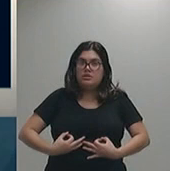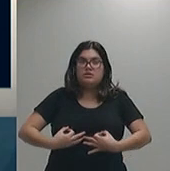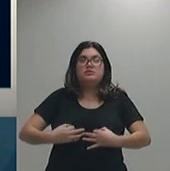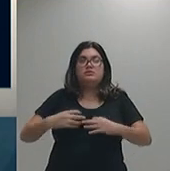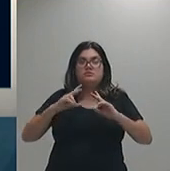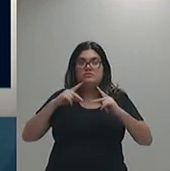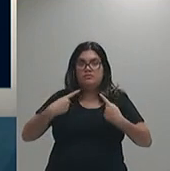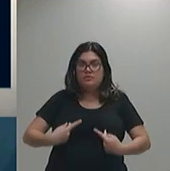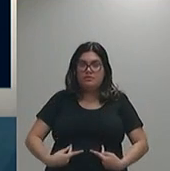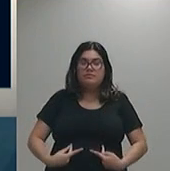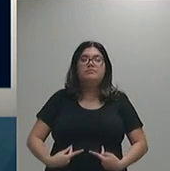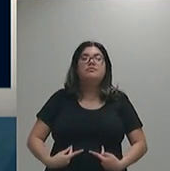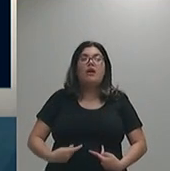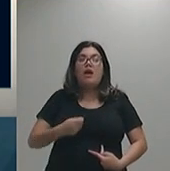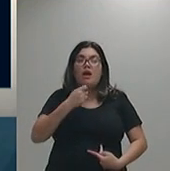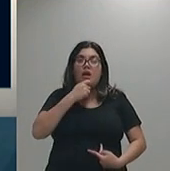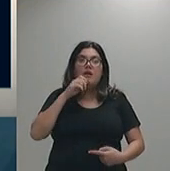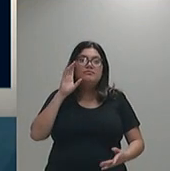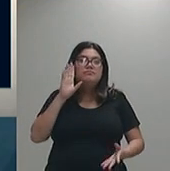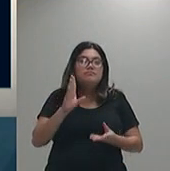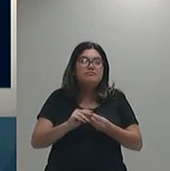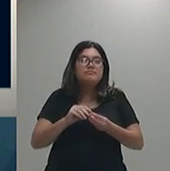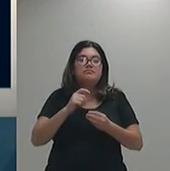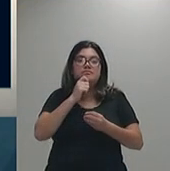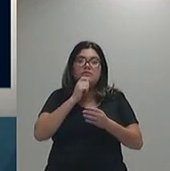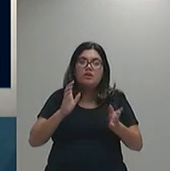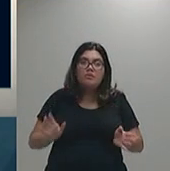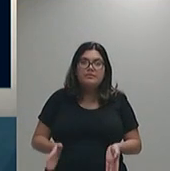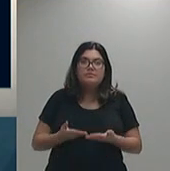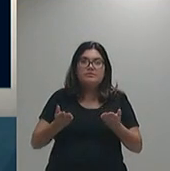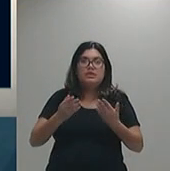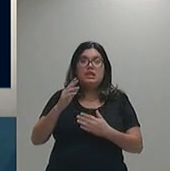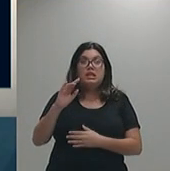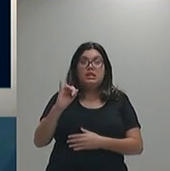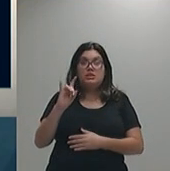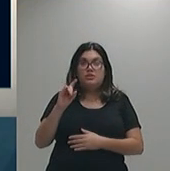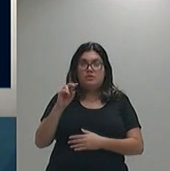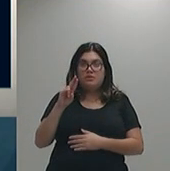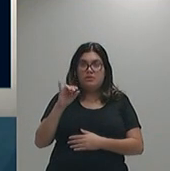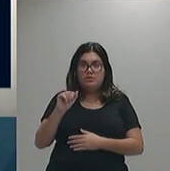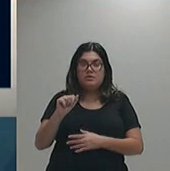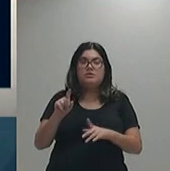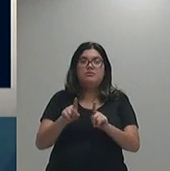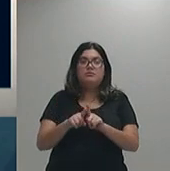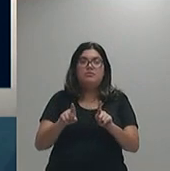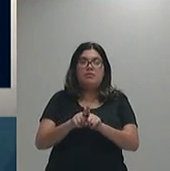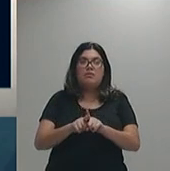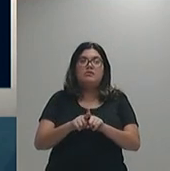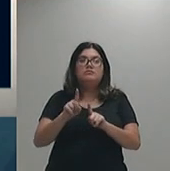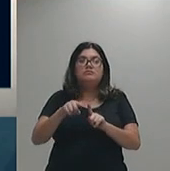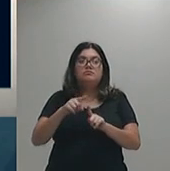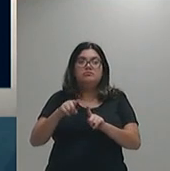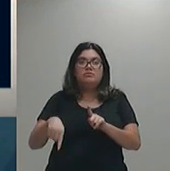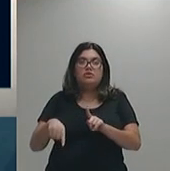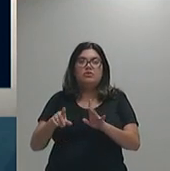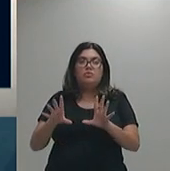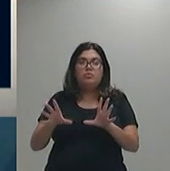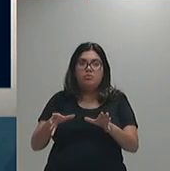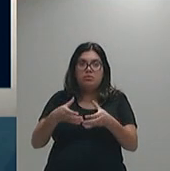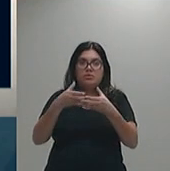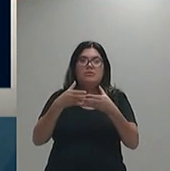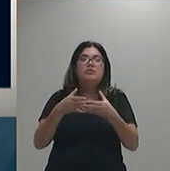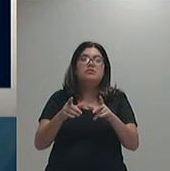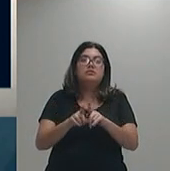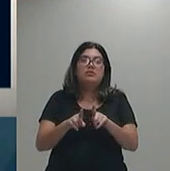permite concluir que ainda quando agem motivação idônea a suspensão da cobertura ou a rescisão unilateral do